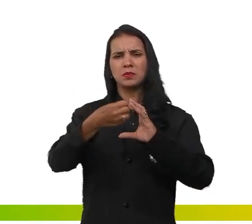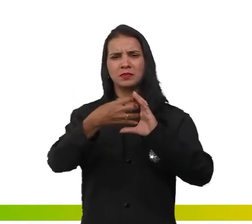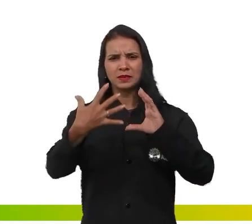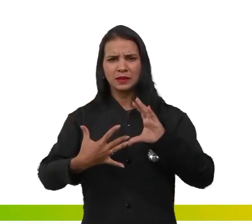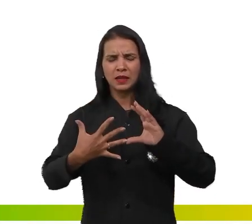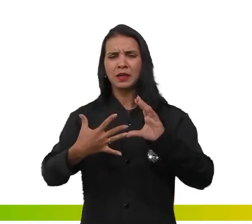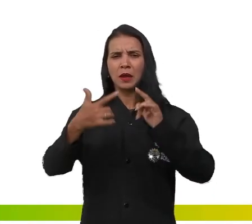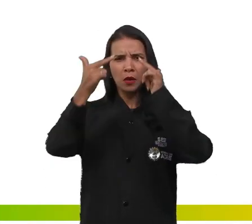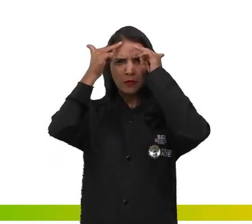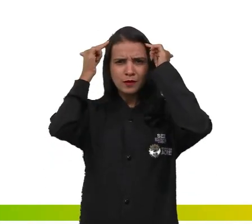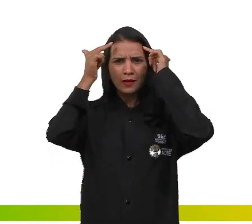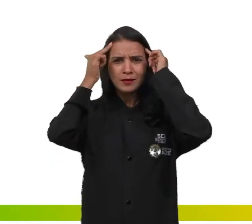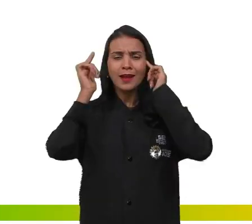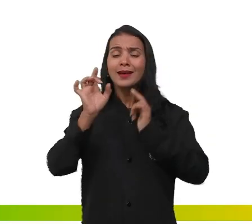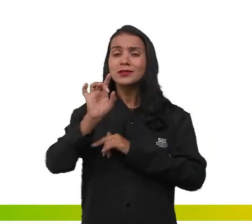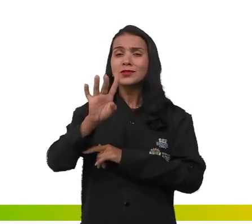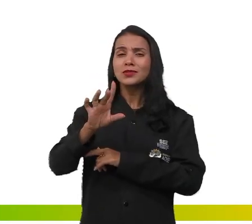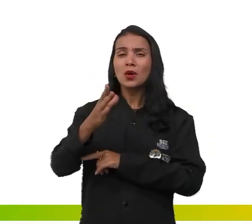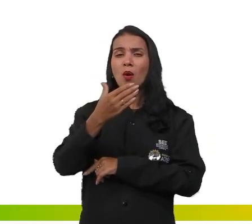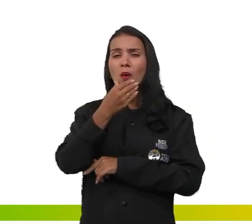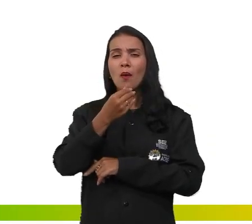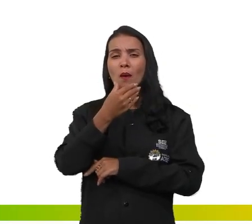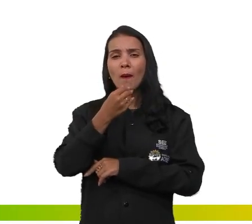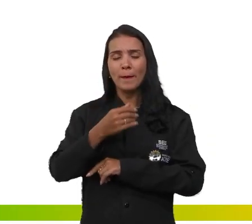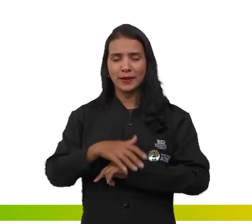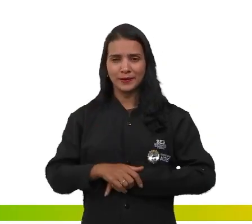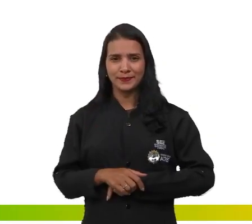nos homens em homo e heterozigose.